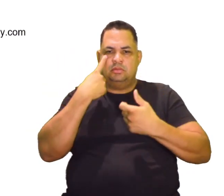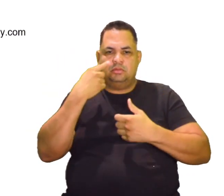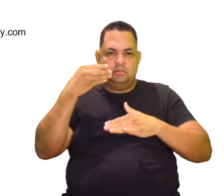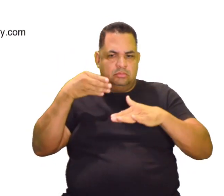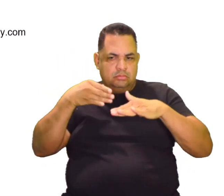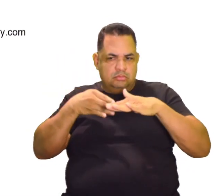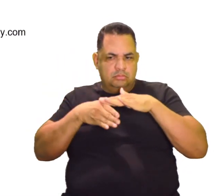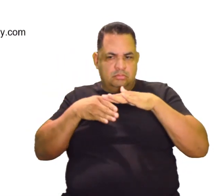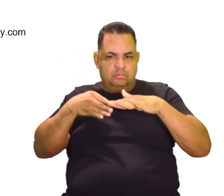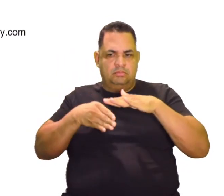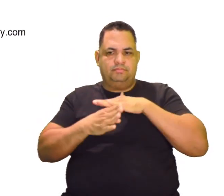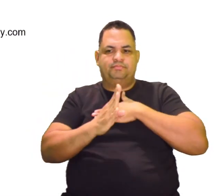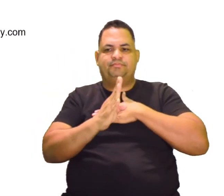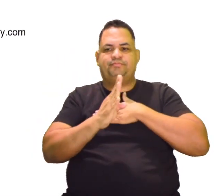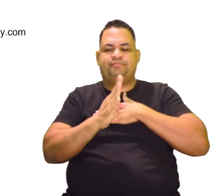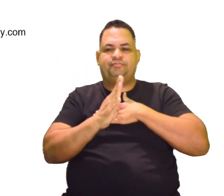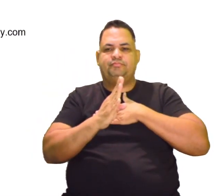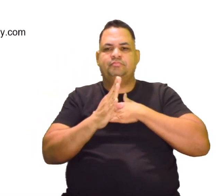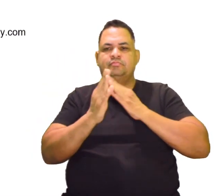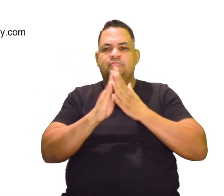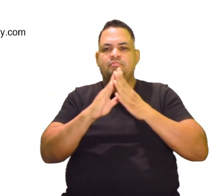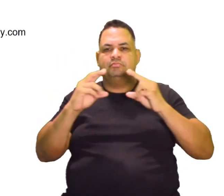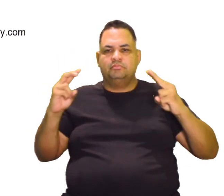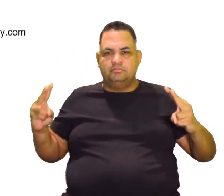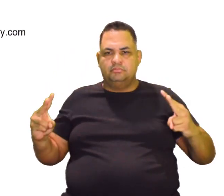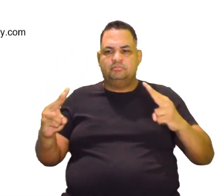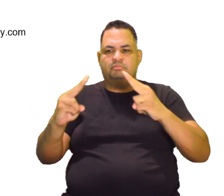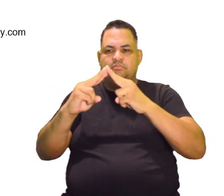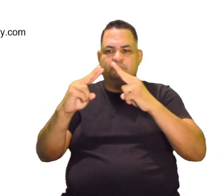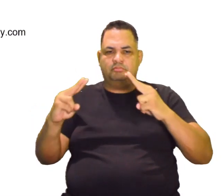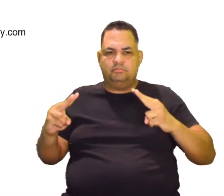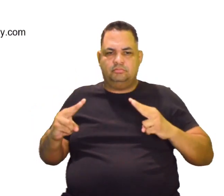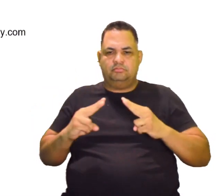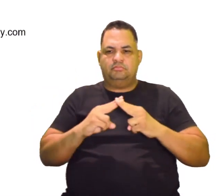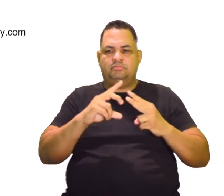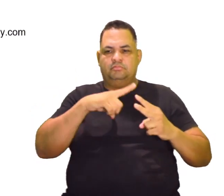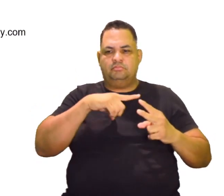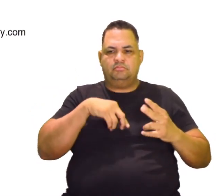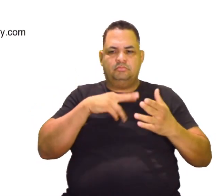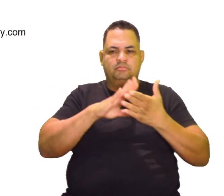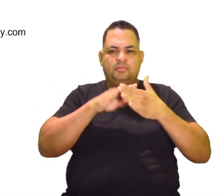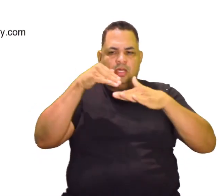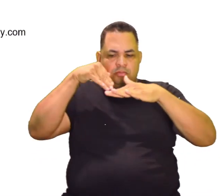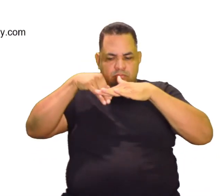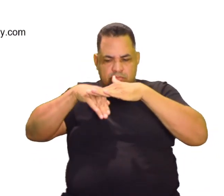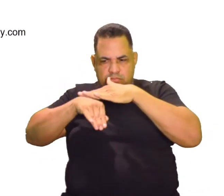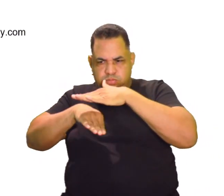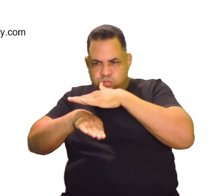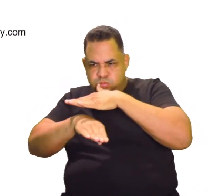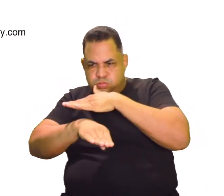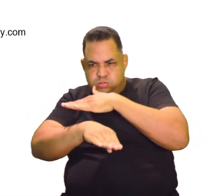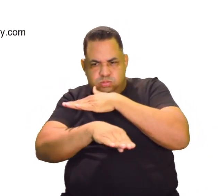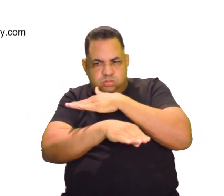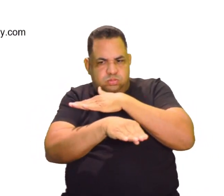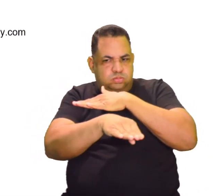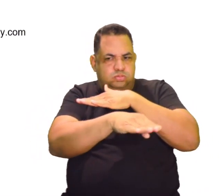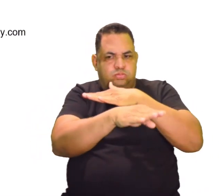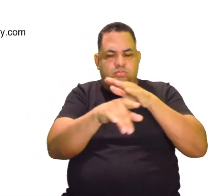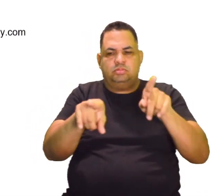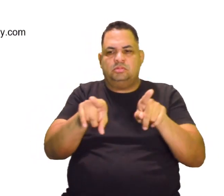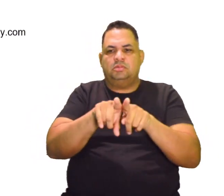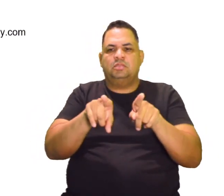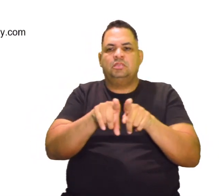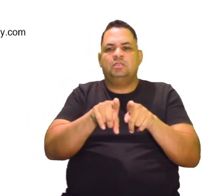aí dentro, né, da pirâmide, tem vários túneis para entrar dentro da pirâmide, como também